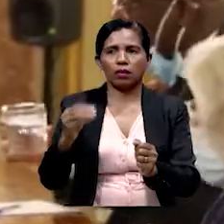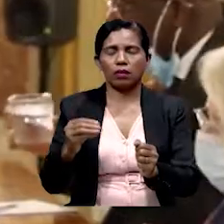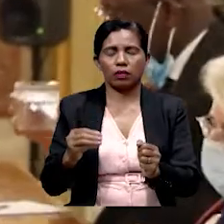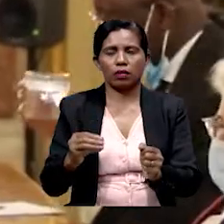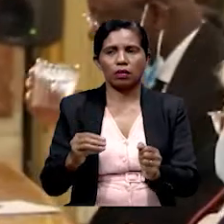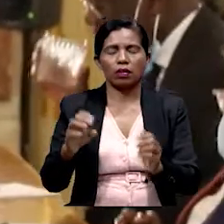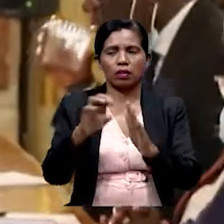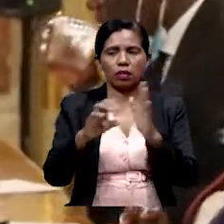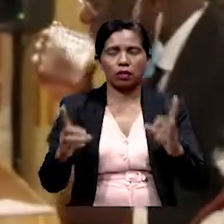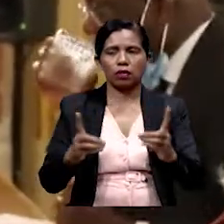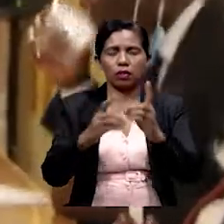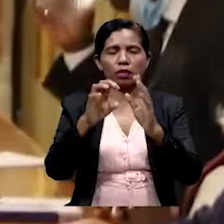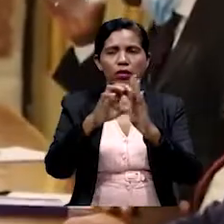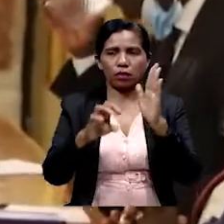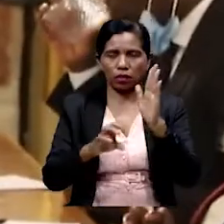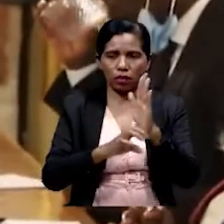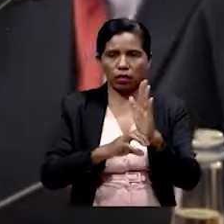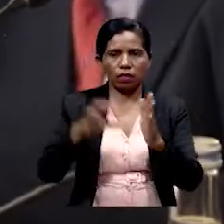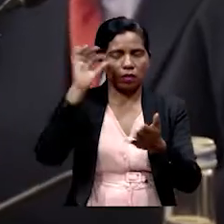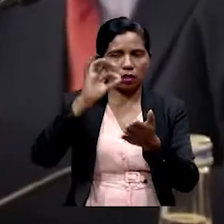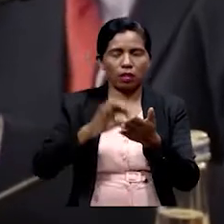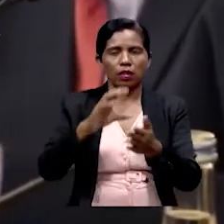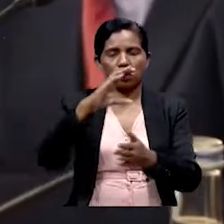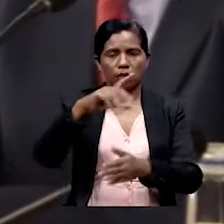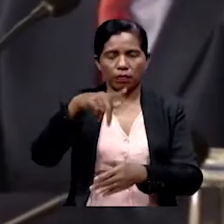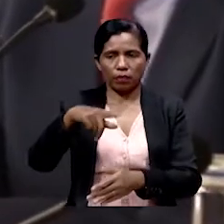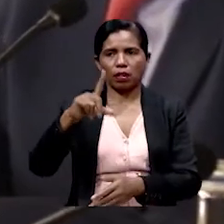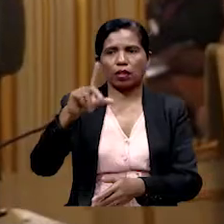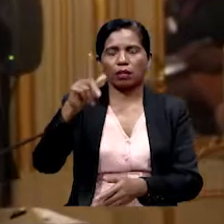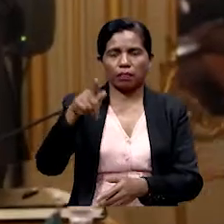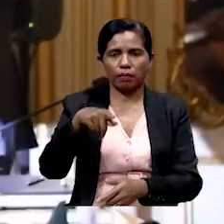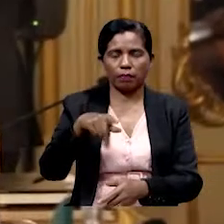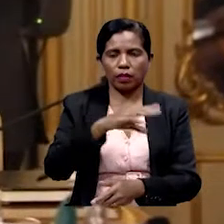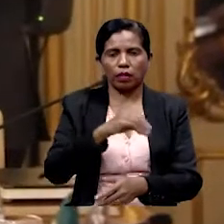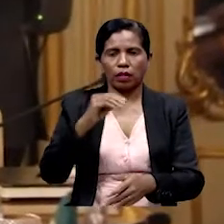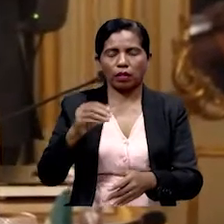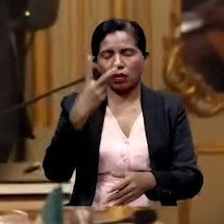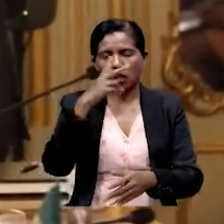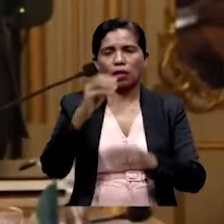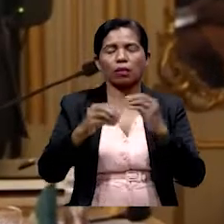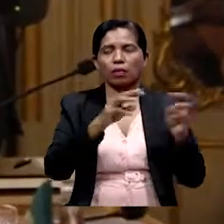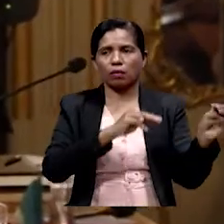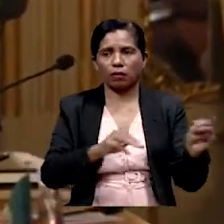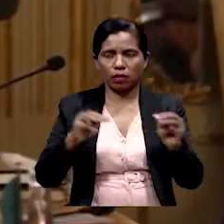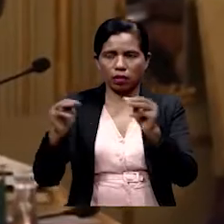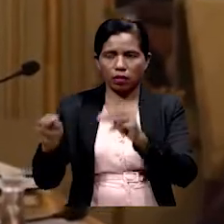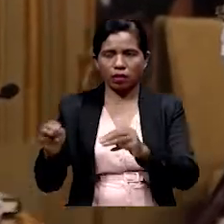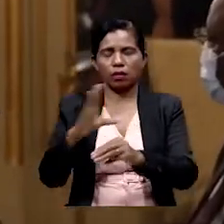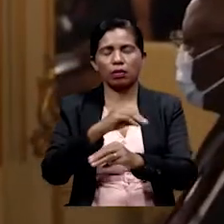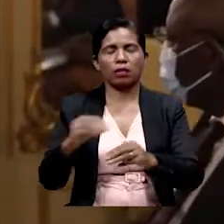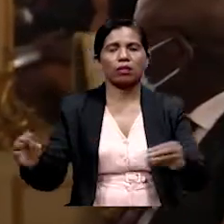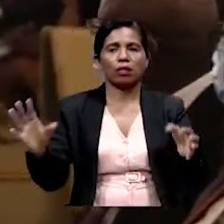executivo da CPLP, um instrumento de ratificação do acordo sobre a mobilidade entre os Estados-membros da